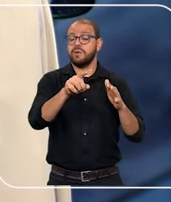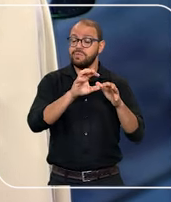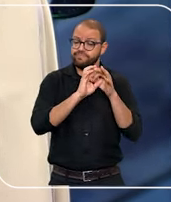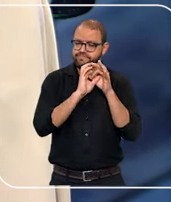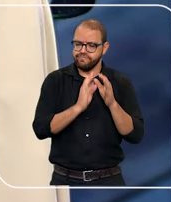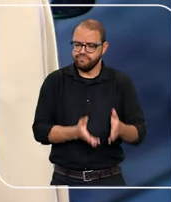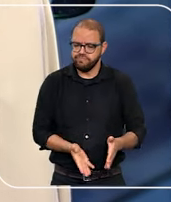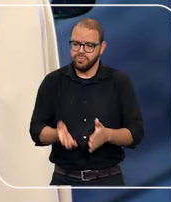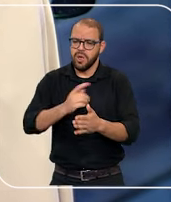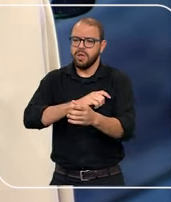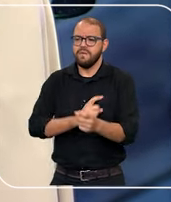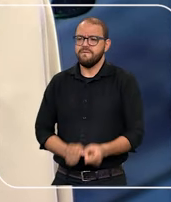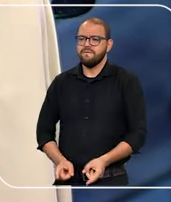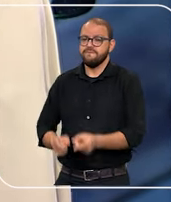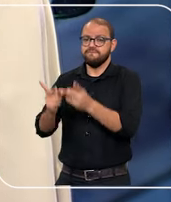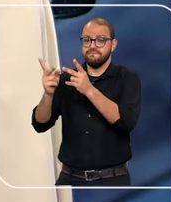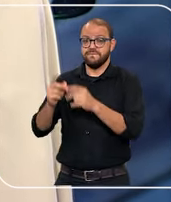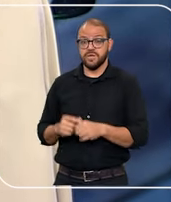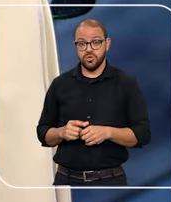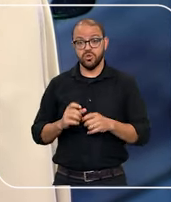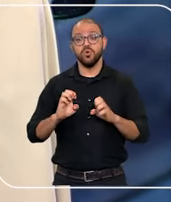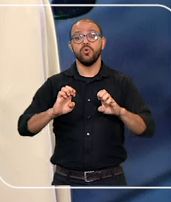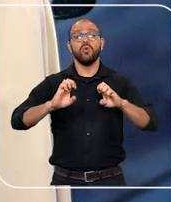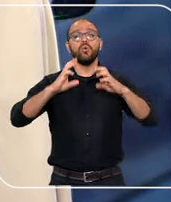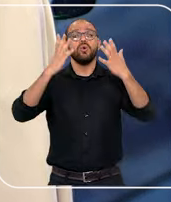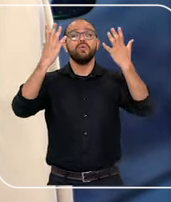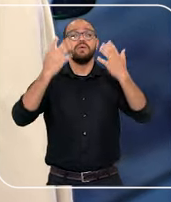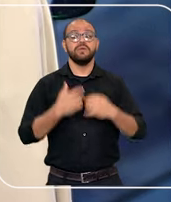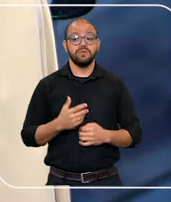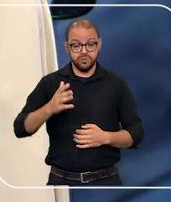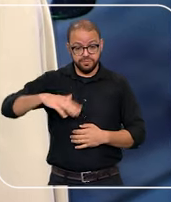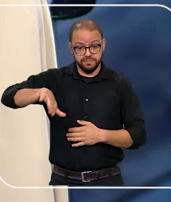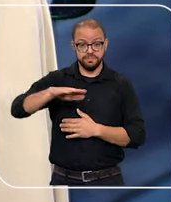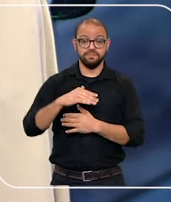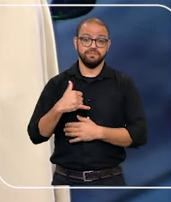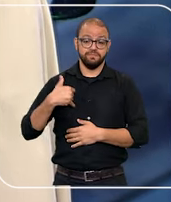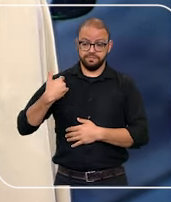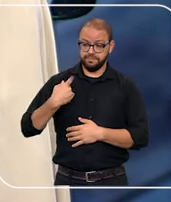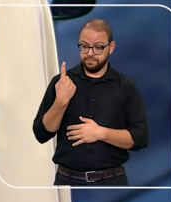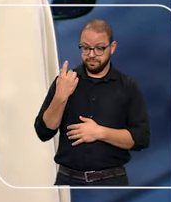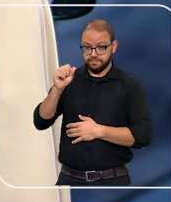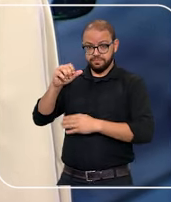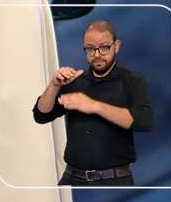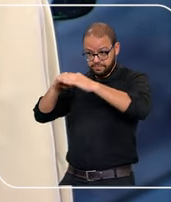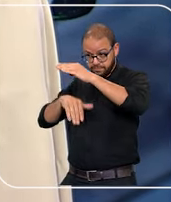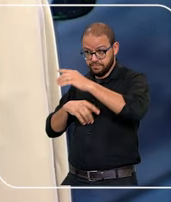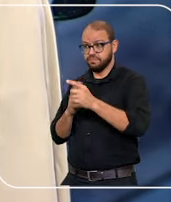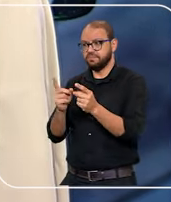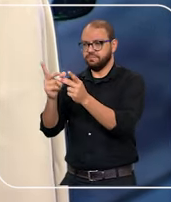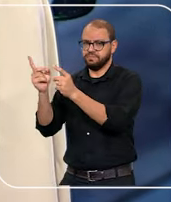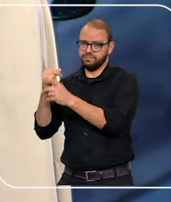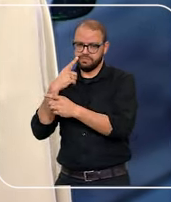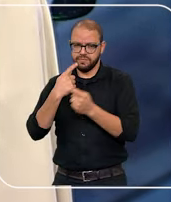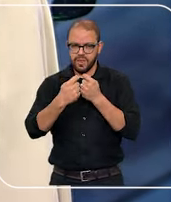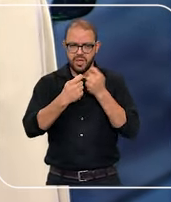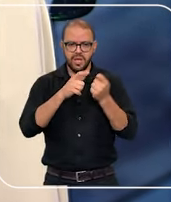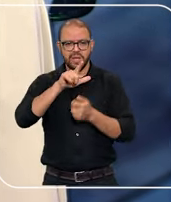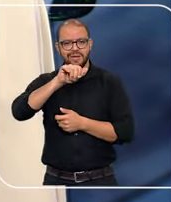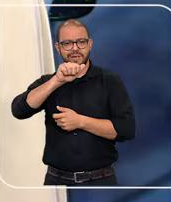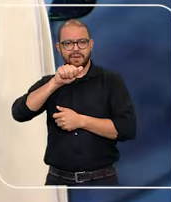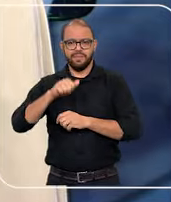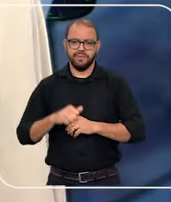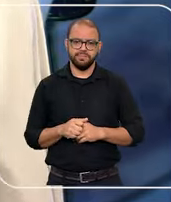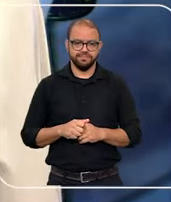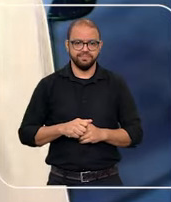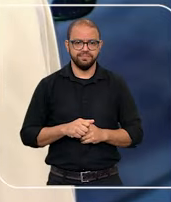que permitiu a venda de bebida alcoólica em um evento a menores de 18 anos. Confira na reportagem